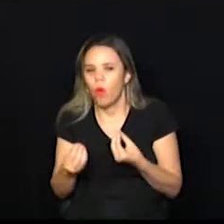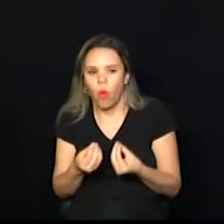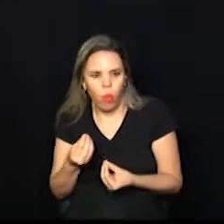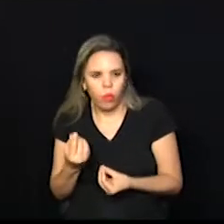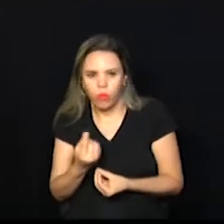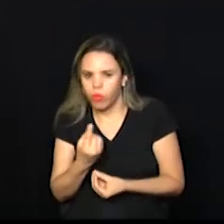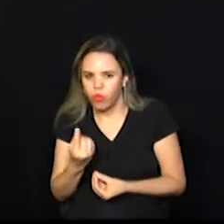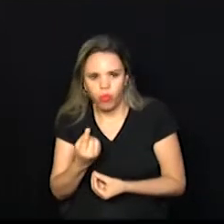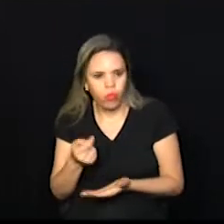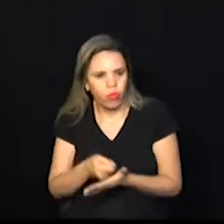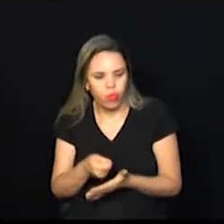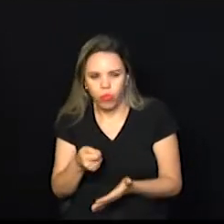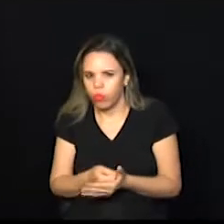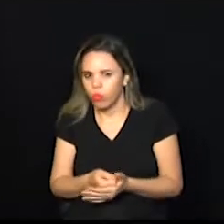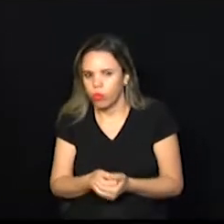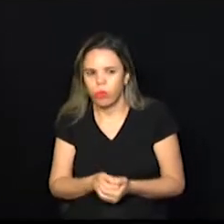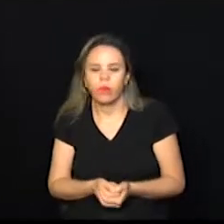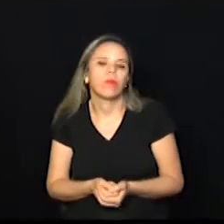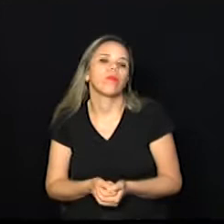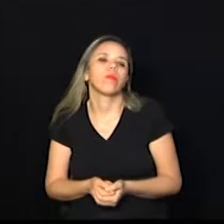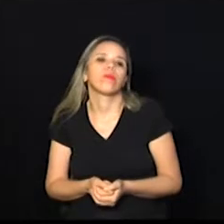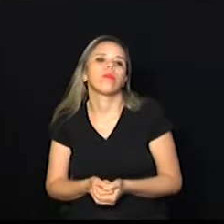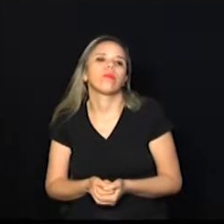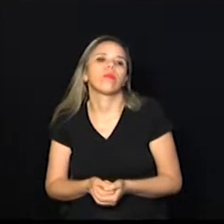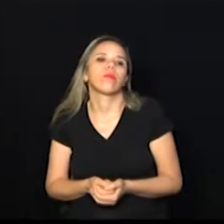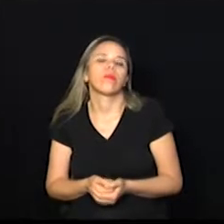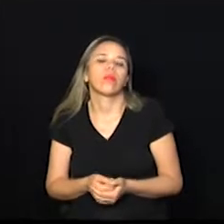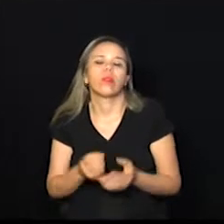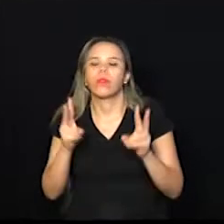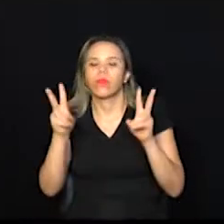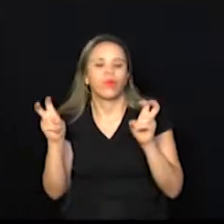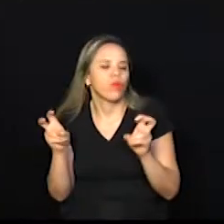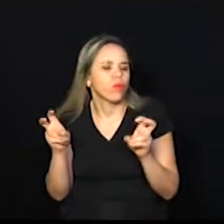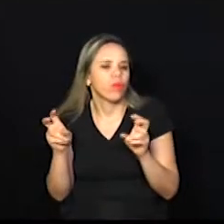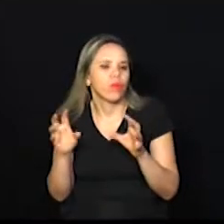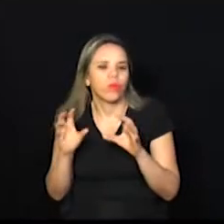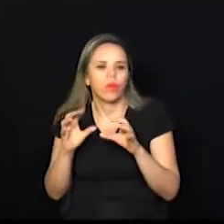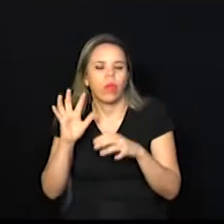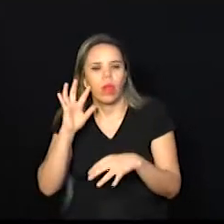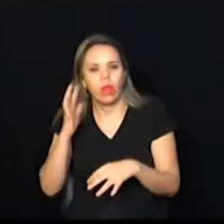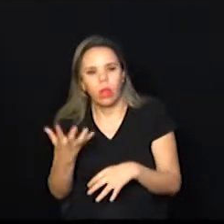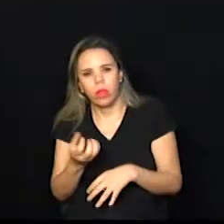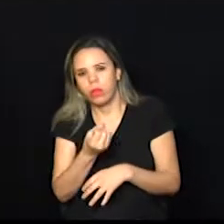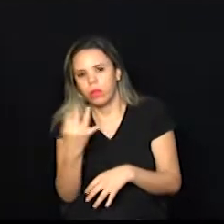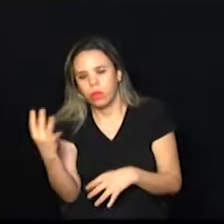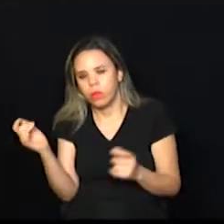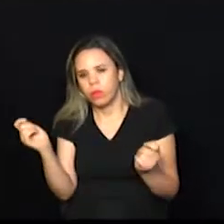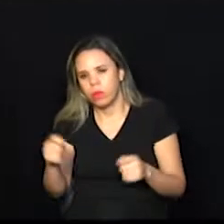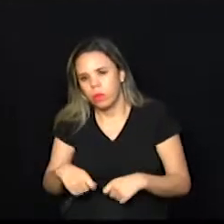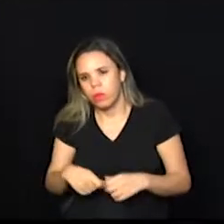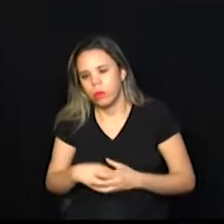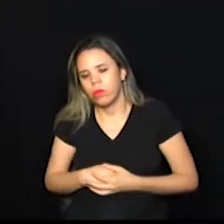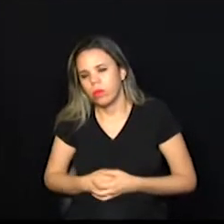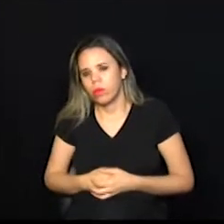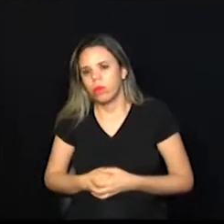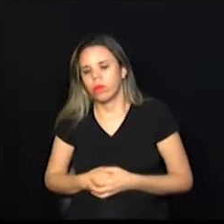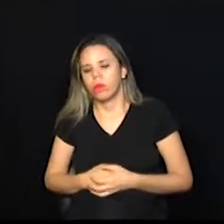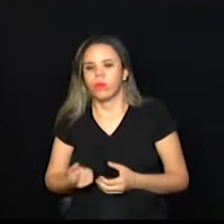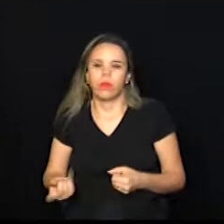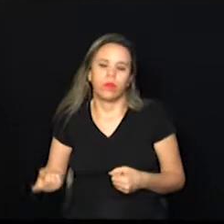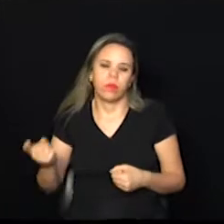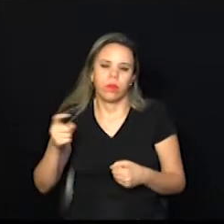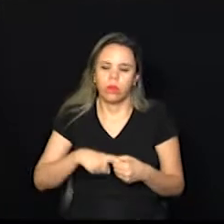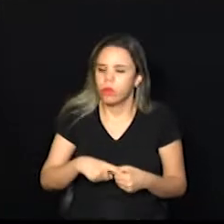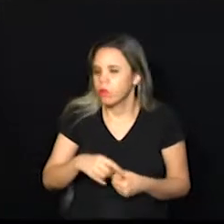fazer a obrigatoriedade disso, né? O que a gente tem que tratar aí? Fluxo, possibilidades, retomada de,